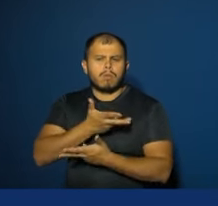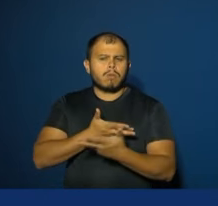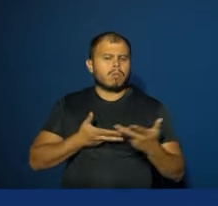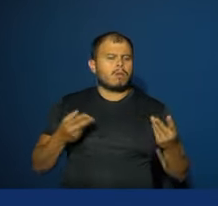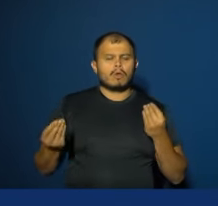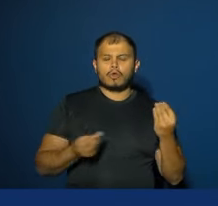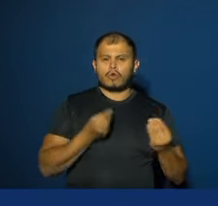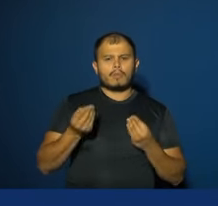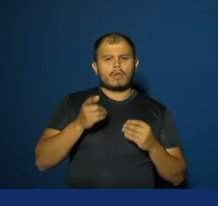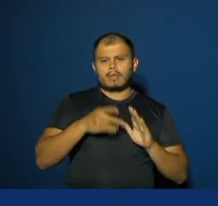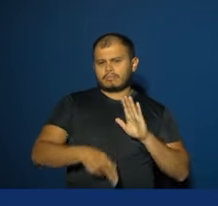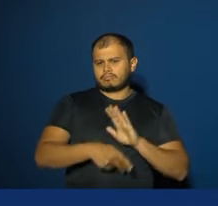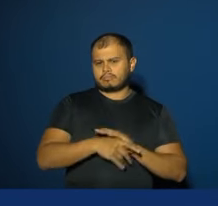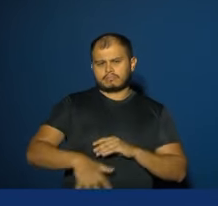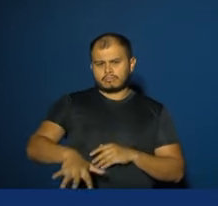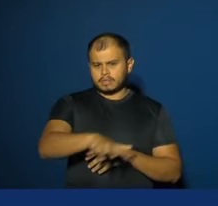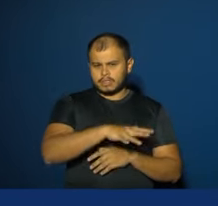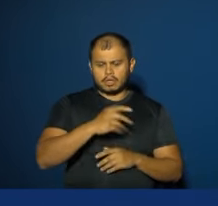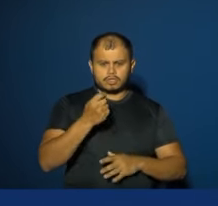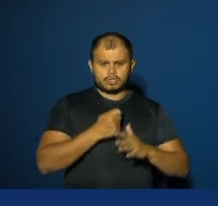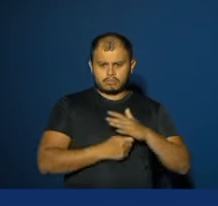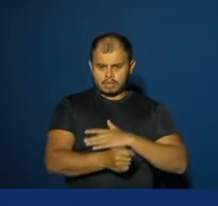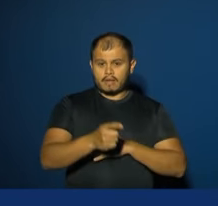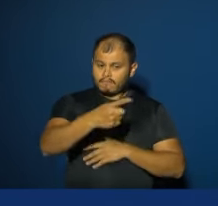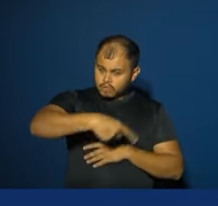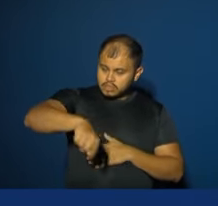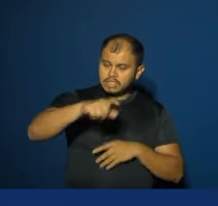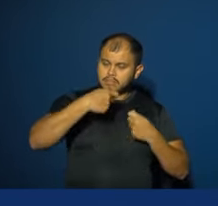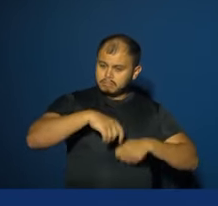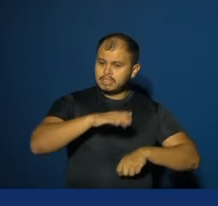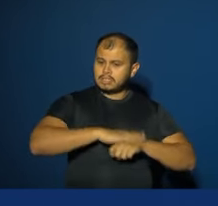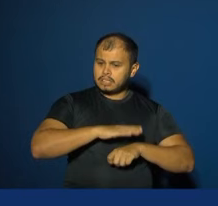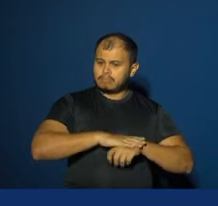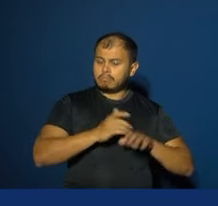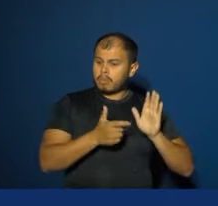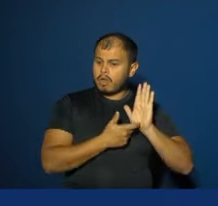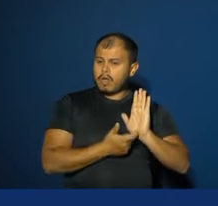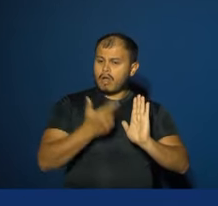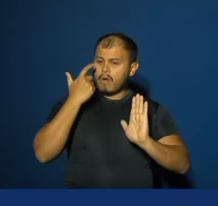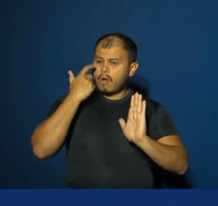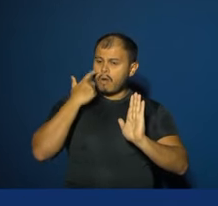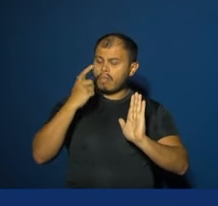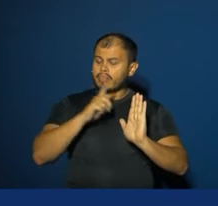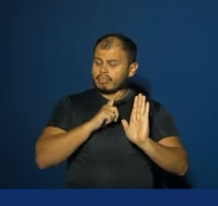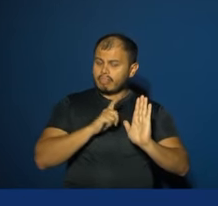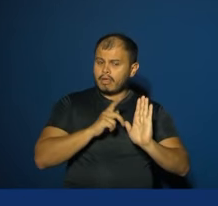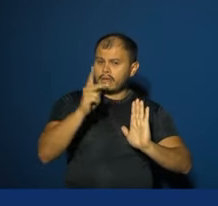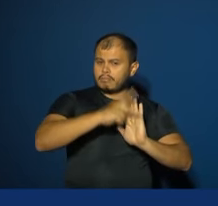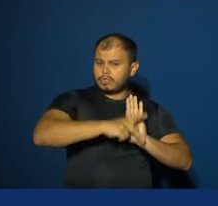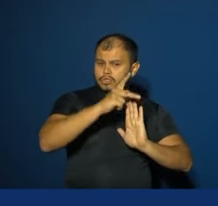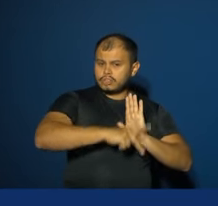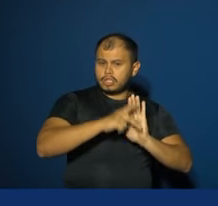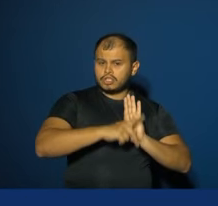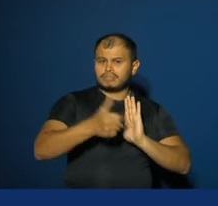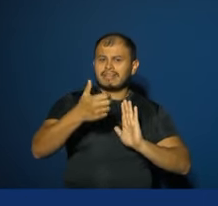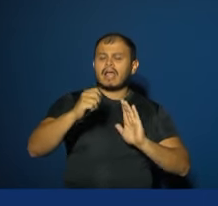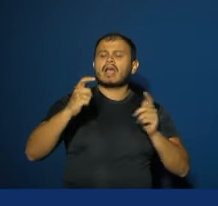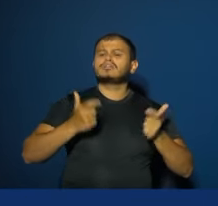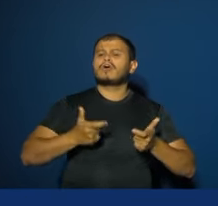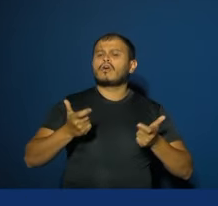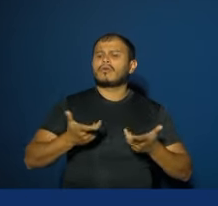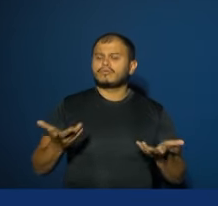Mercado de Capitais são vocês que T que colocar para eles o seguinte Olha você tem projeto com taxa interna de retorno a 10 aonde no